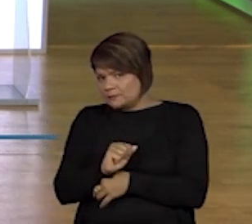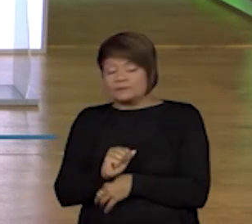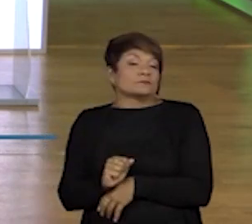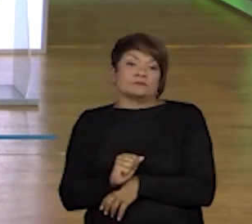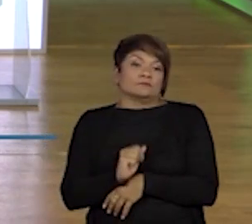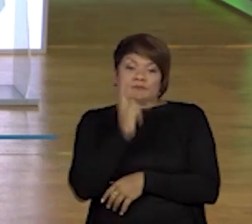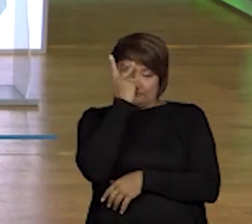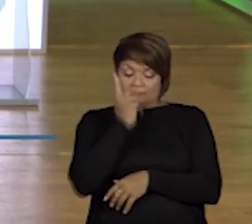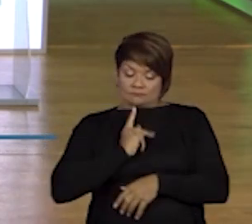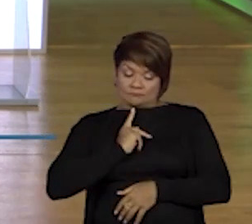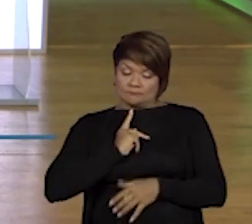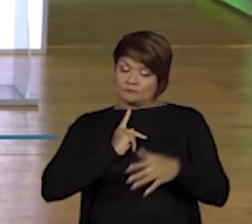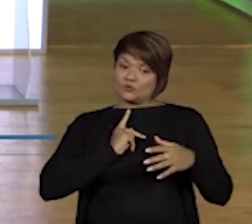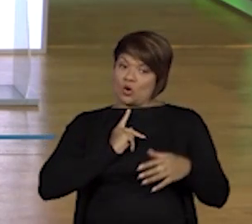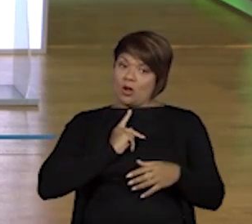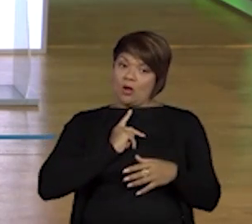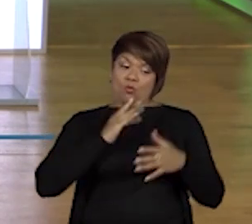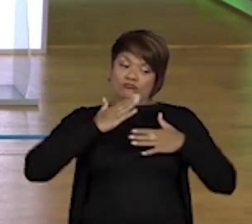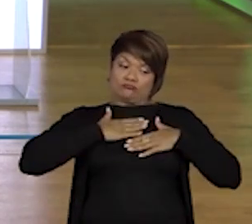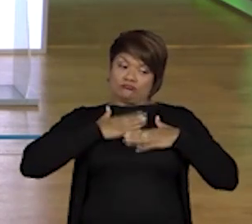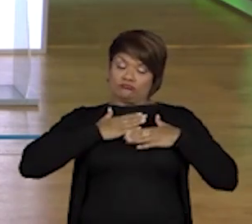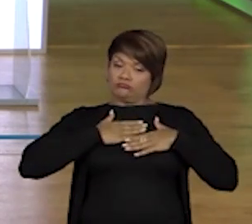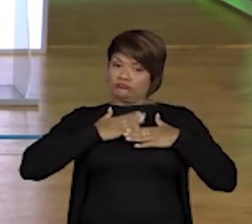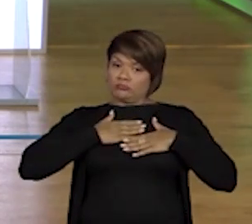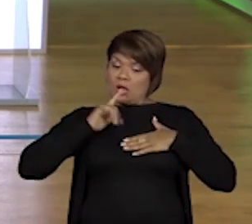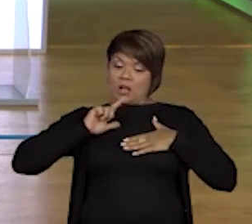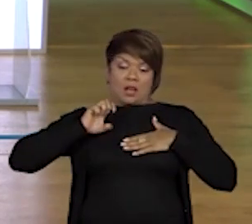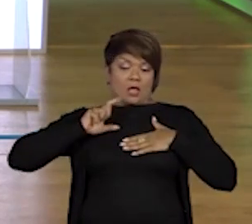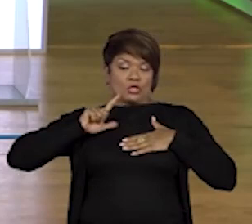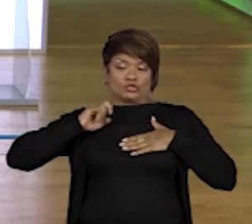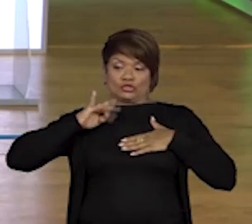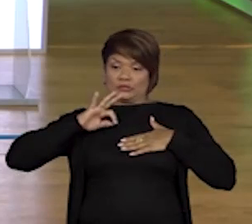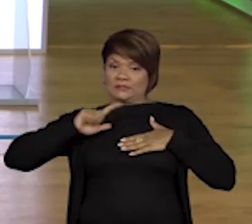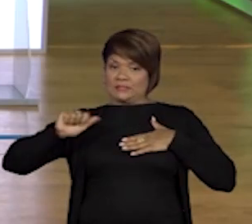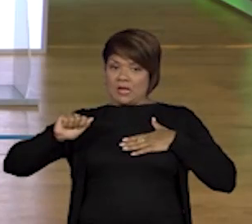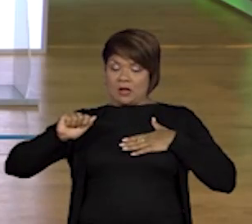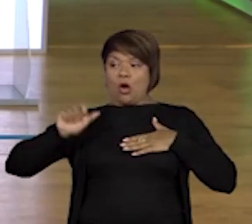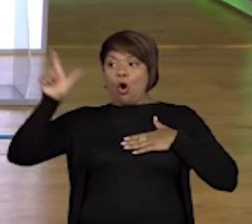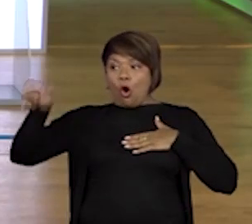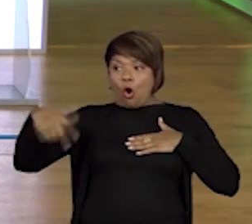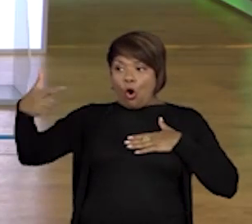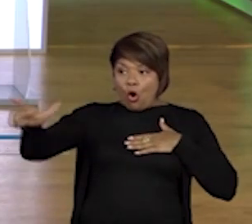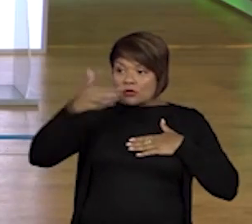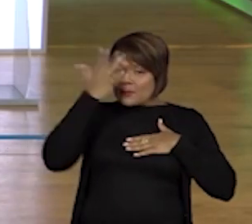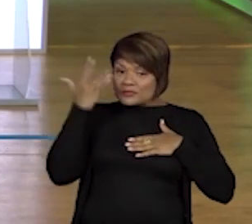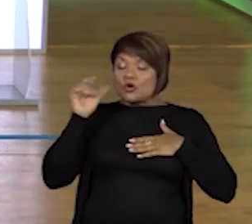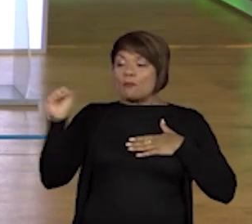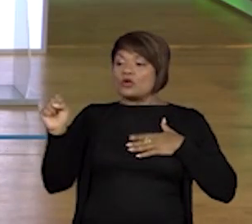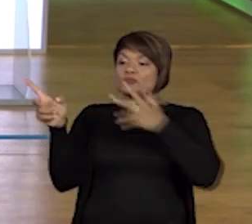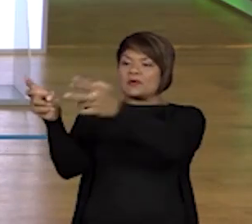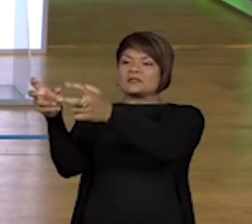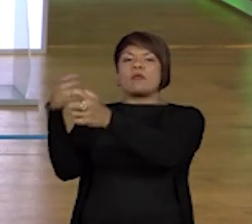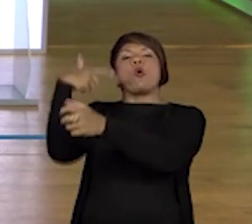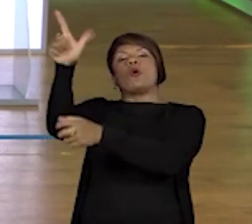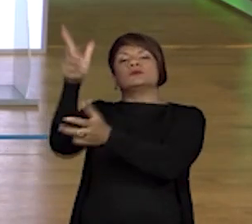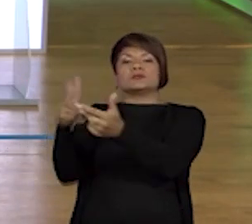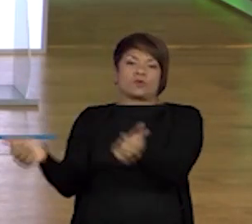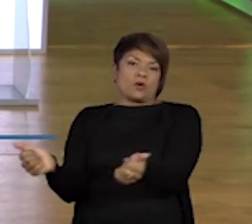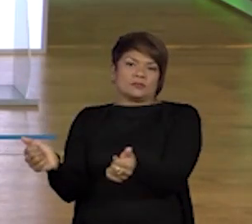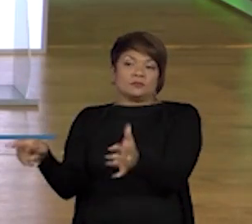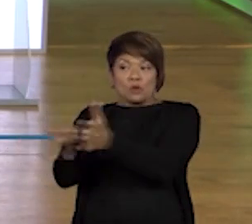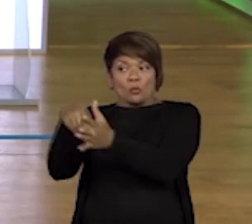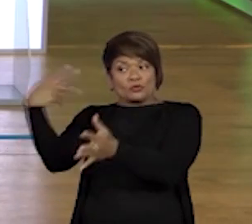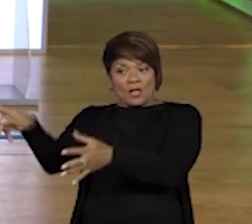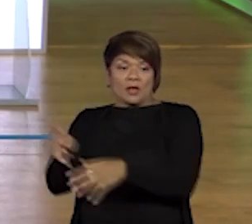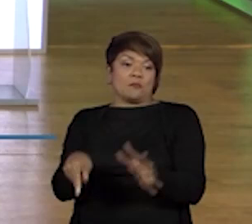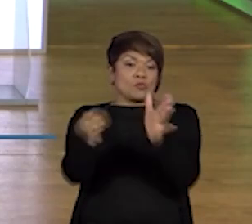pessoal, é dela. Não tem como ser do outro, é um relato pessoal. Isso mesmo. E isso caracteriza alguns detalhes que a gente já vem comentando da outra